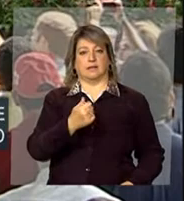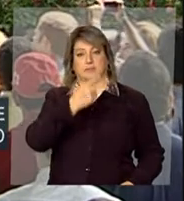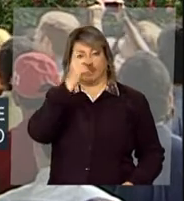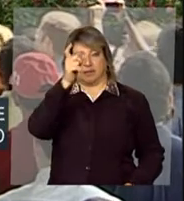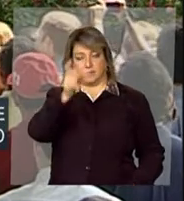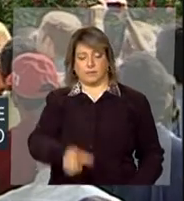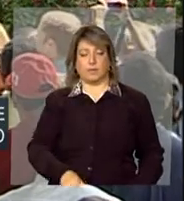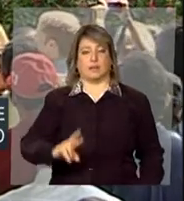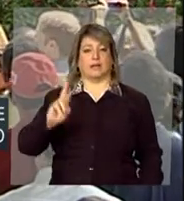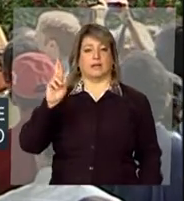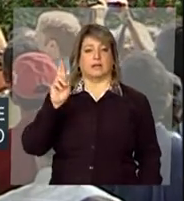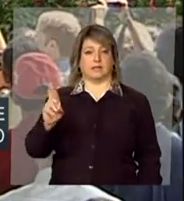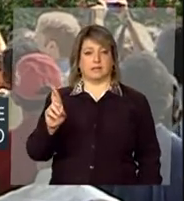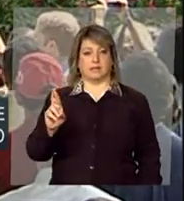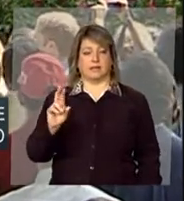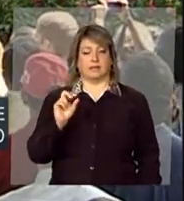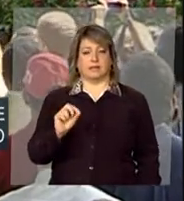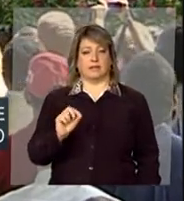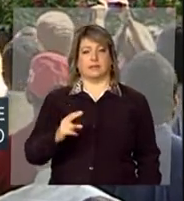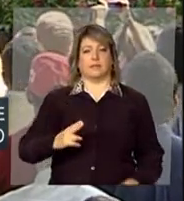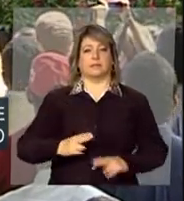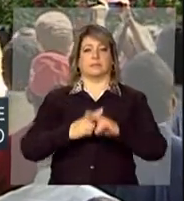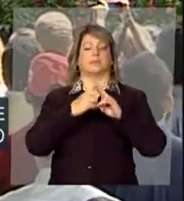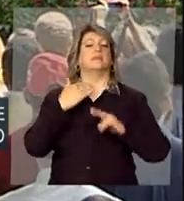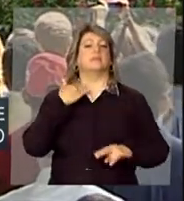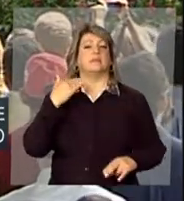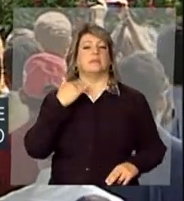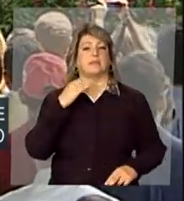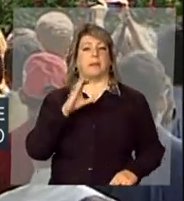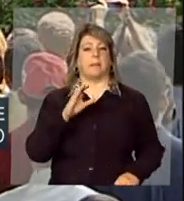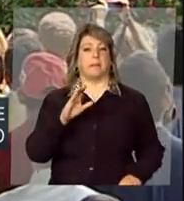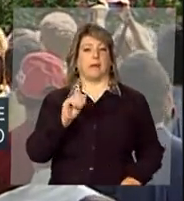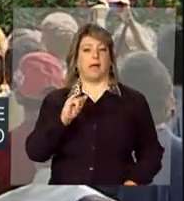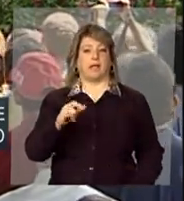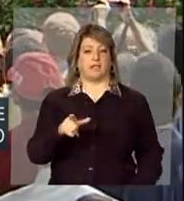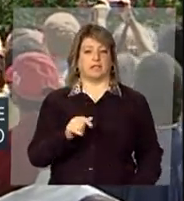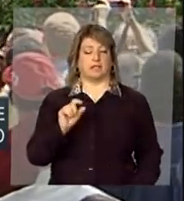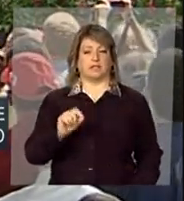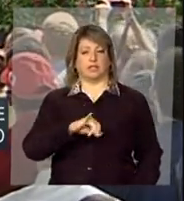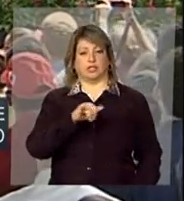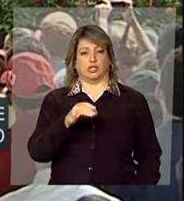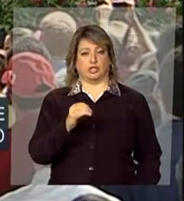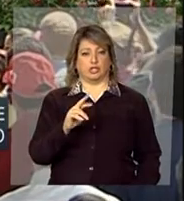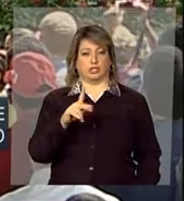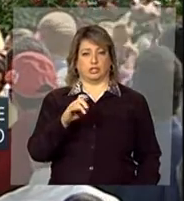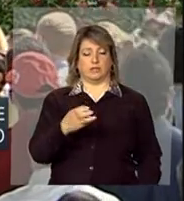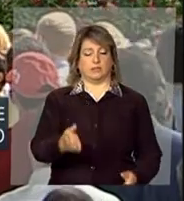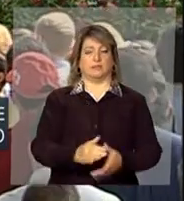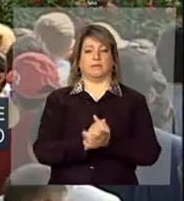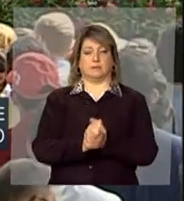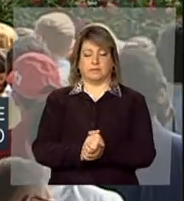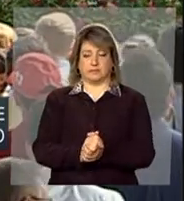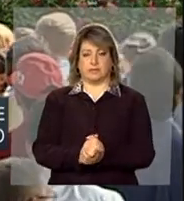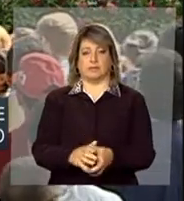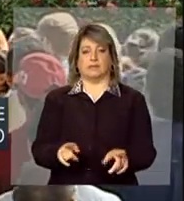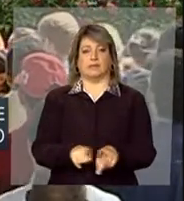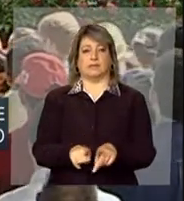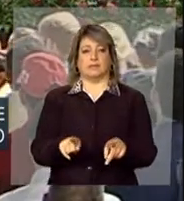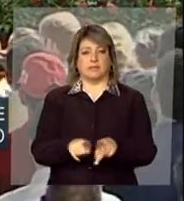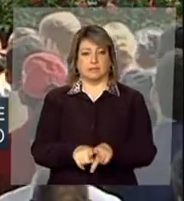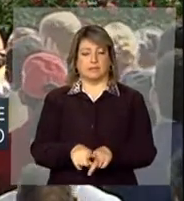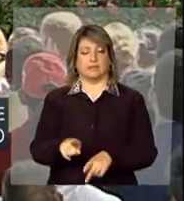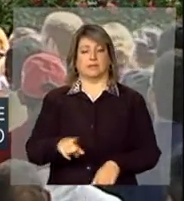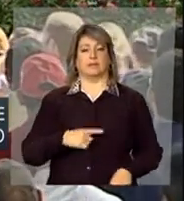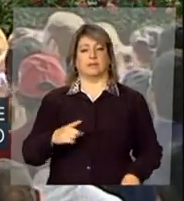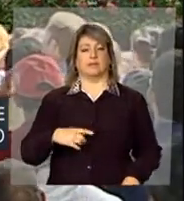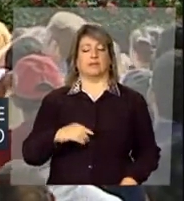responsável pela Caixa Econômica Federal, que é Jorge Hereda. Abraçar ao deputado